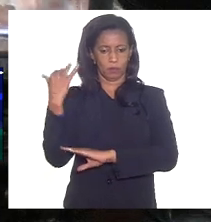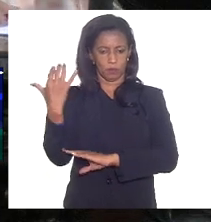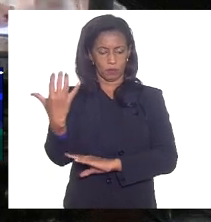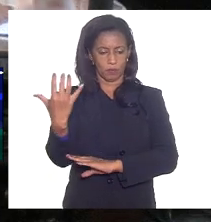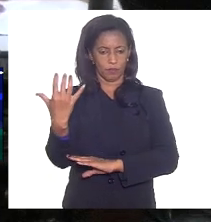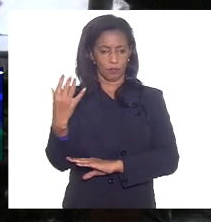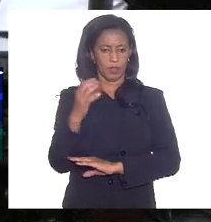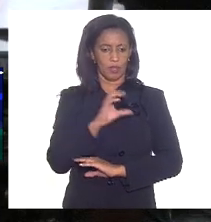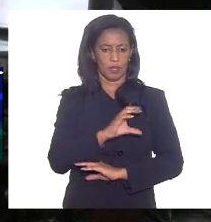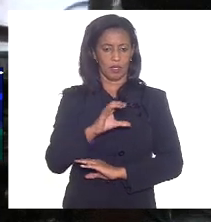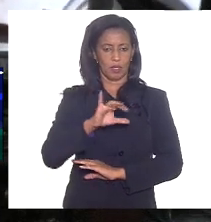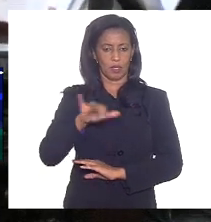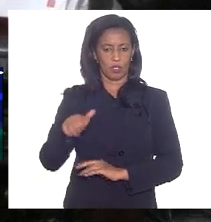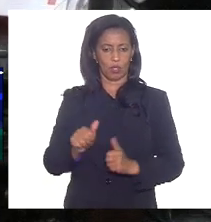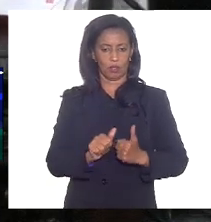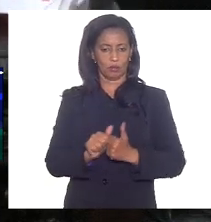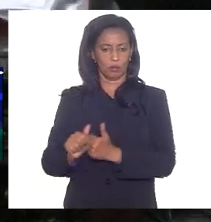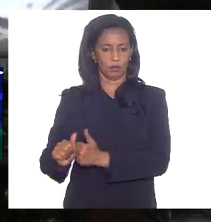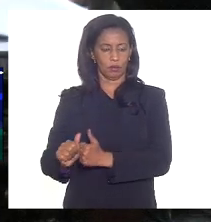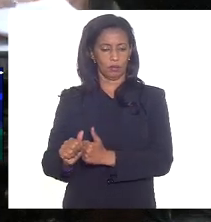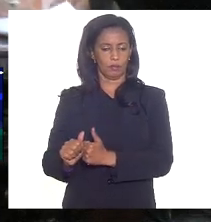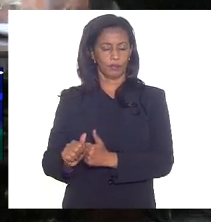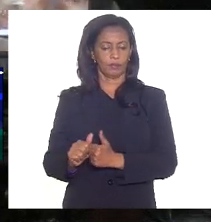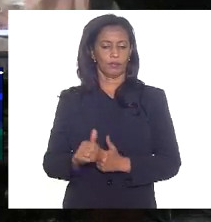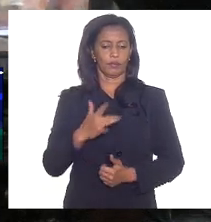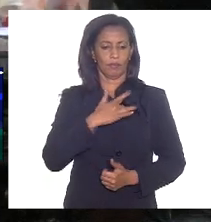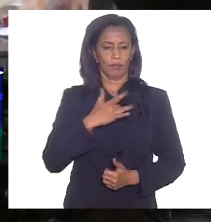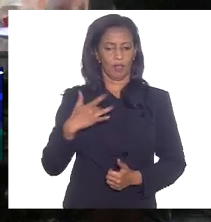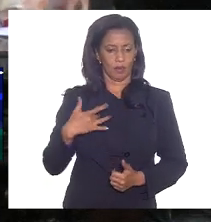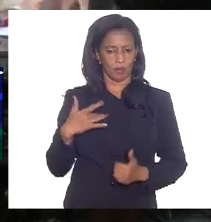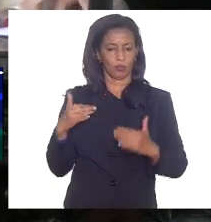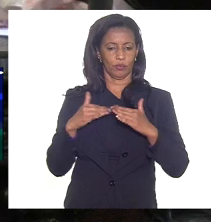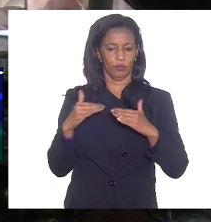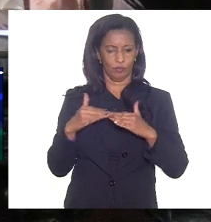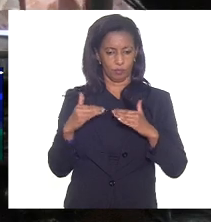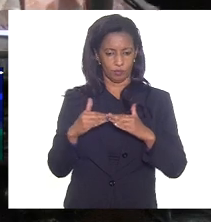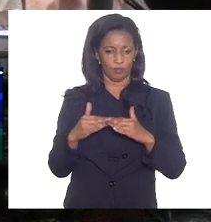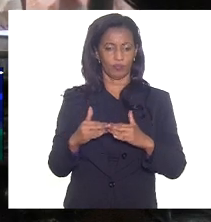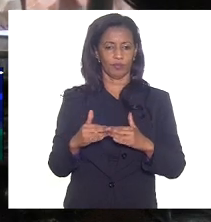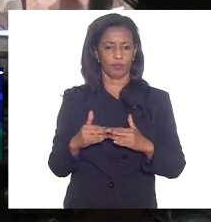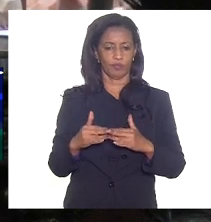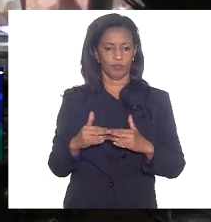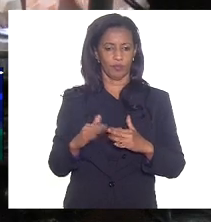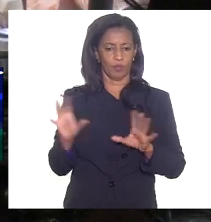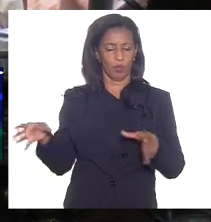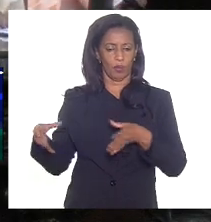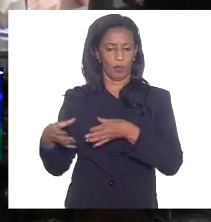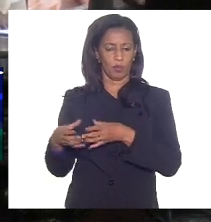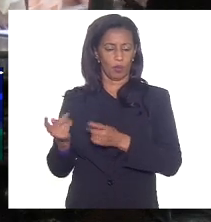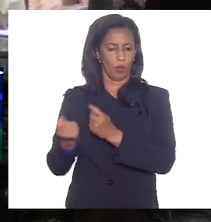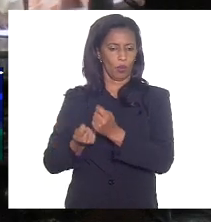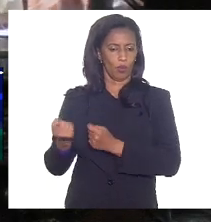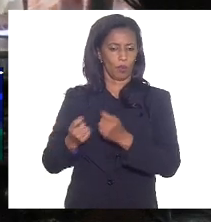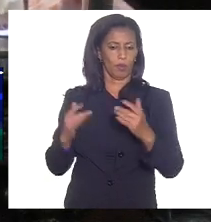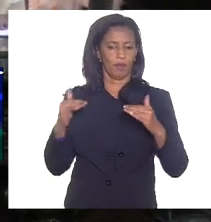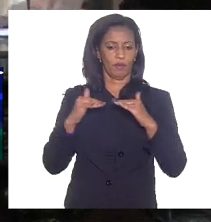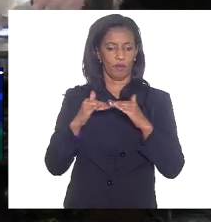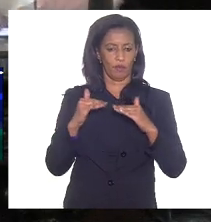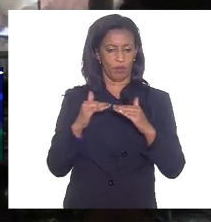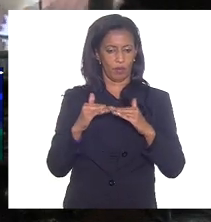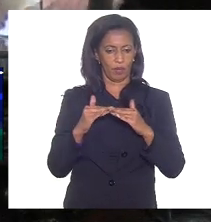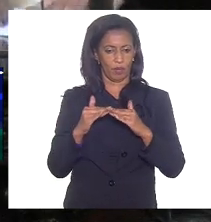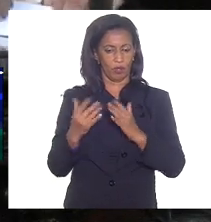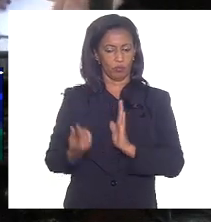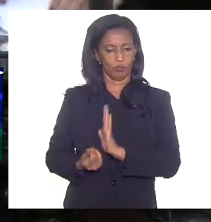da CCJ. Defesa do meio ambiente, favorável. De saúde, favorável. De assuntos municipais, desenvolvimento regional, favorável. De economia, indústria e comércio, favorável.